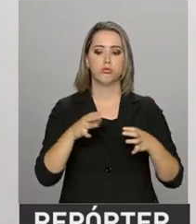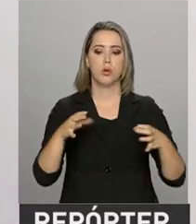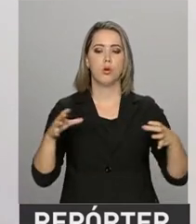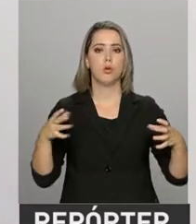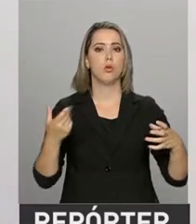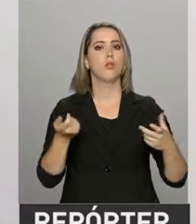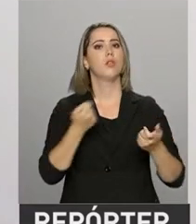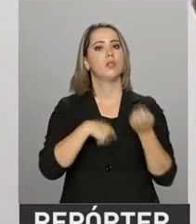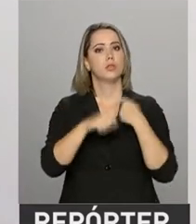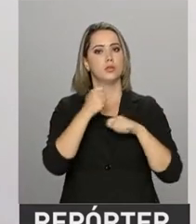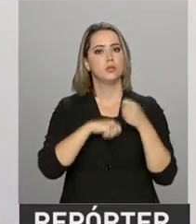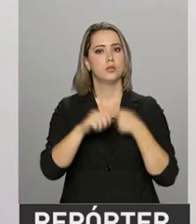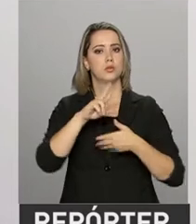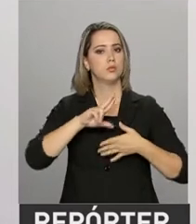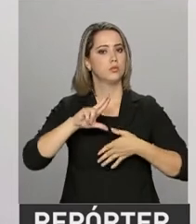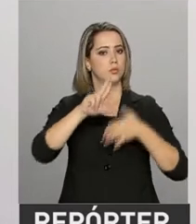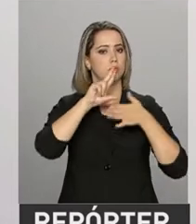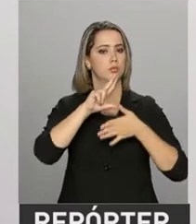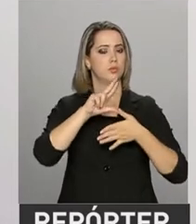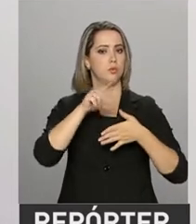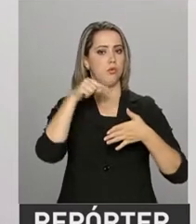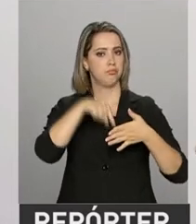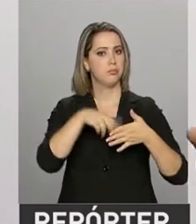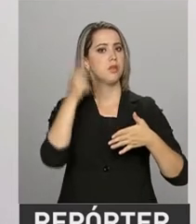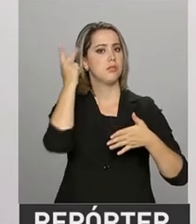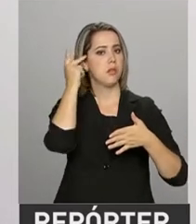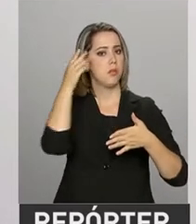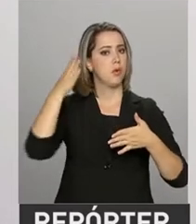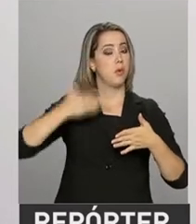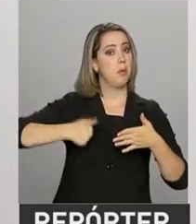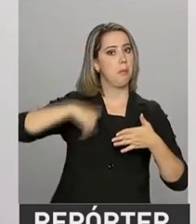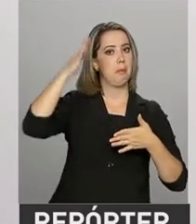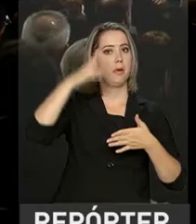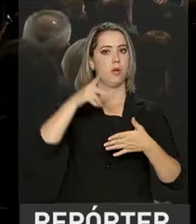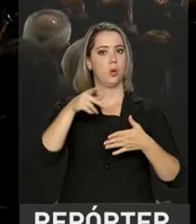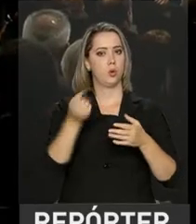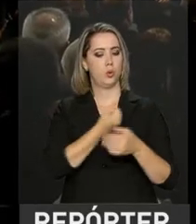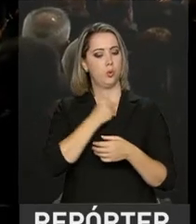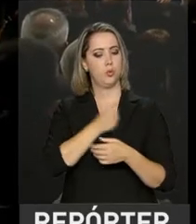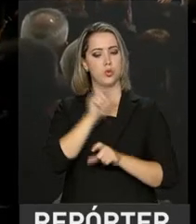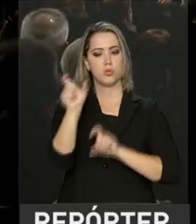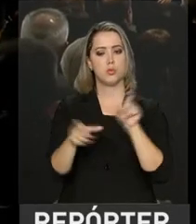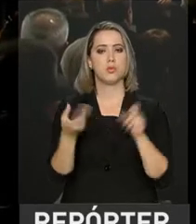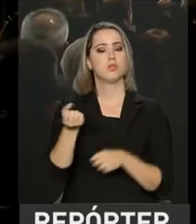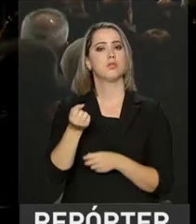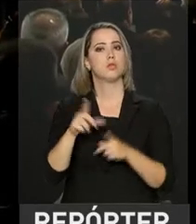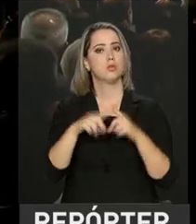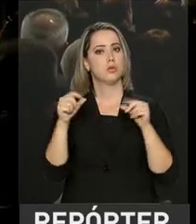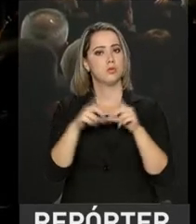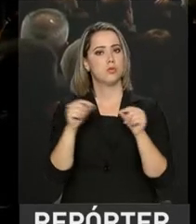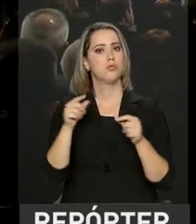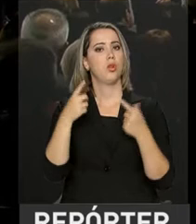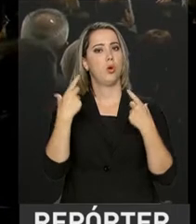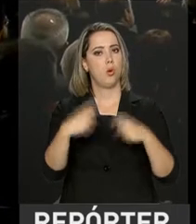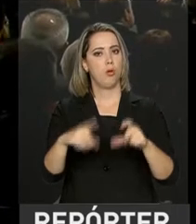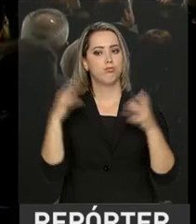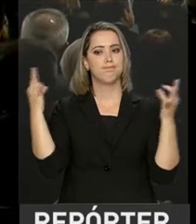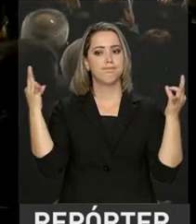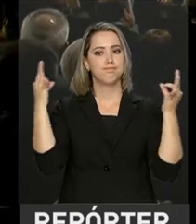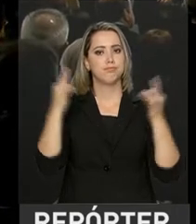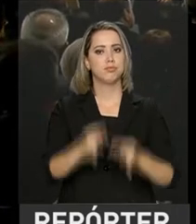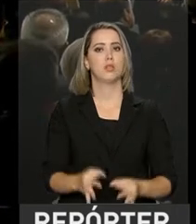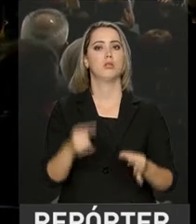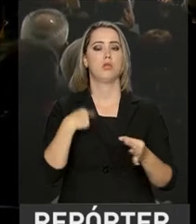imigratório da américa latina com a maior comunidade nipônica fora do japão não havia local mais adequado do que a capital paulista